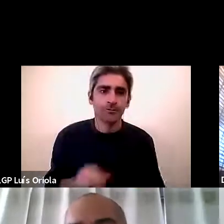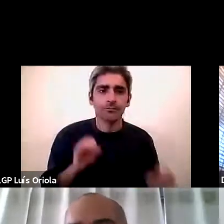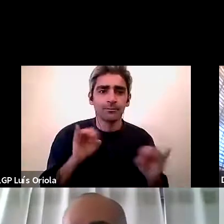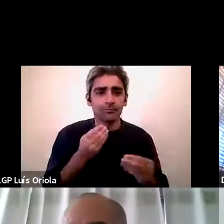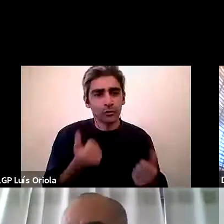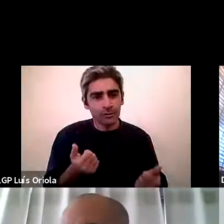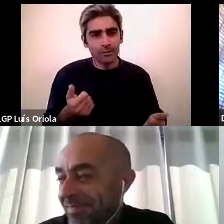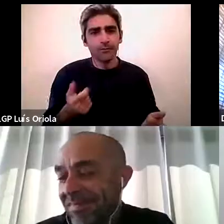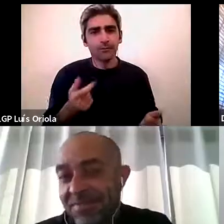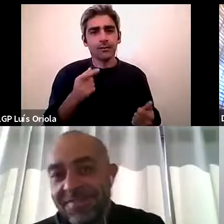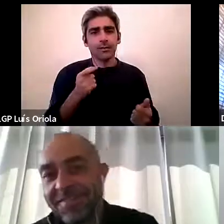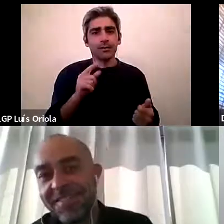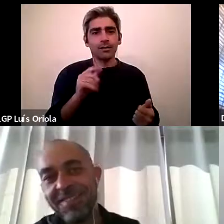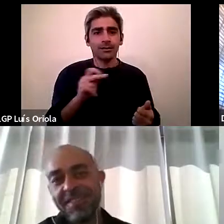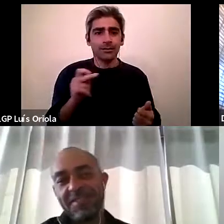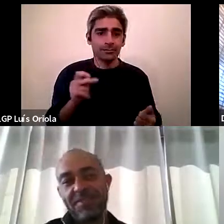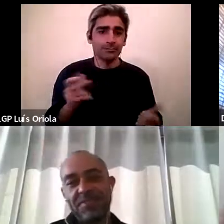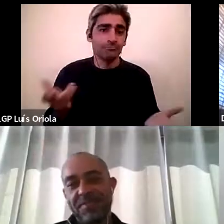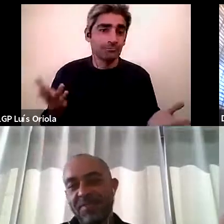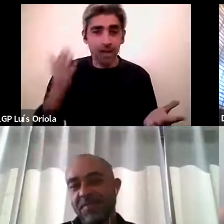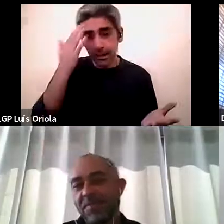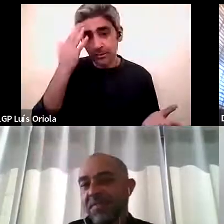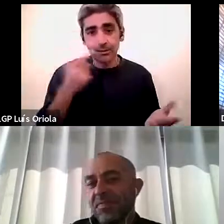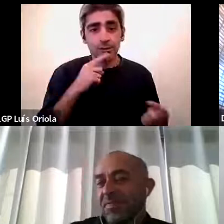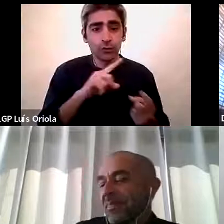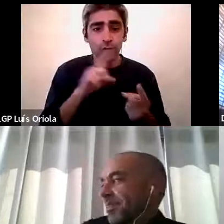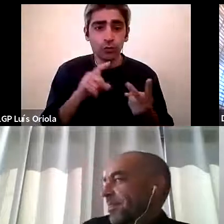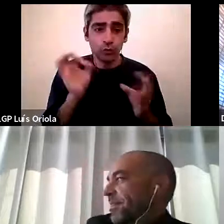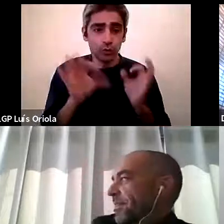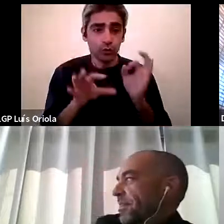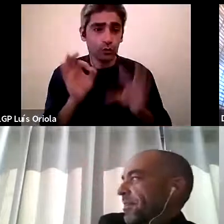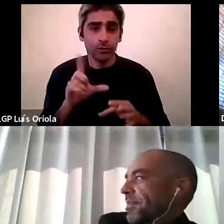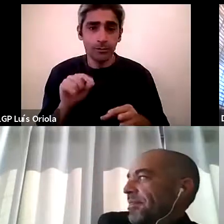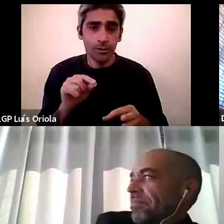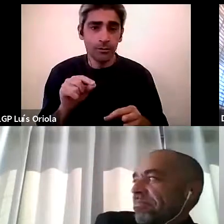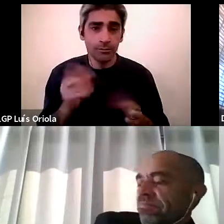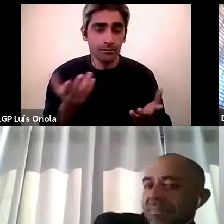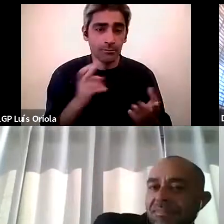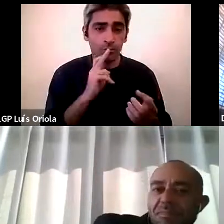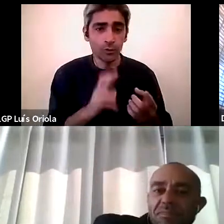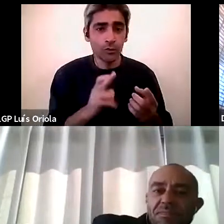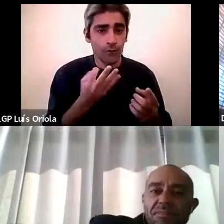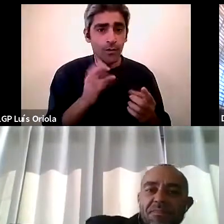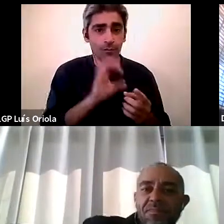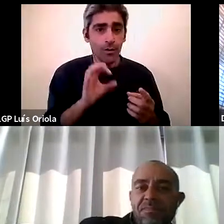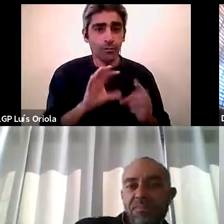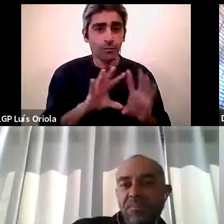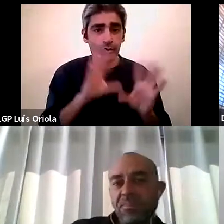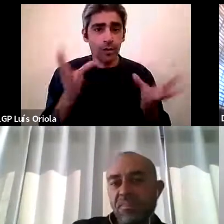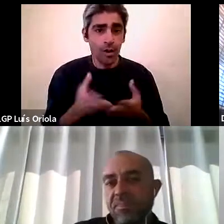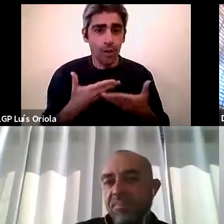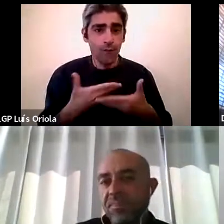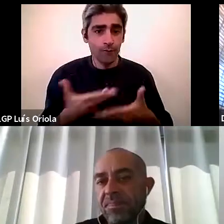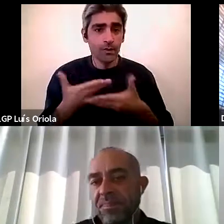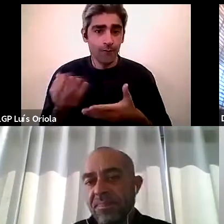bem. Elsa, nós julgo que as questões que foram colocadas também foram respondidas de alguma forma pelos nossos